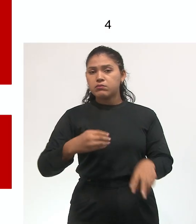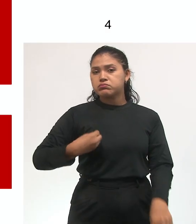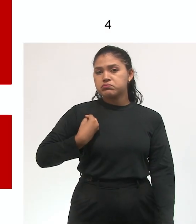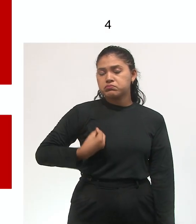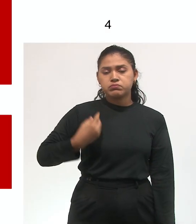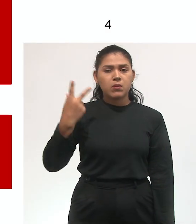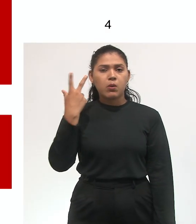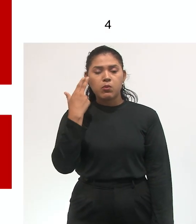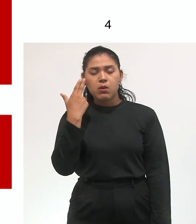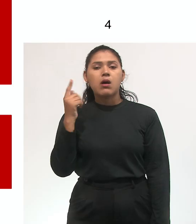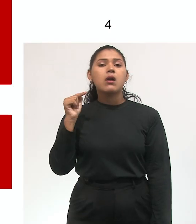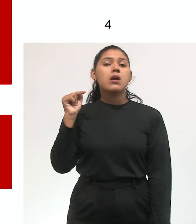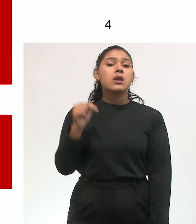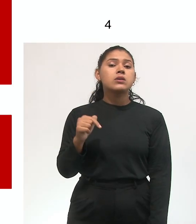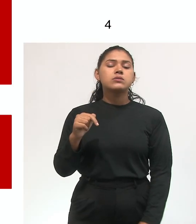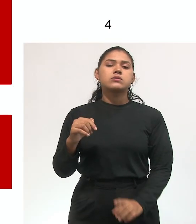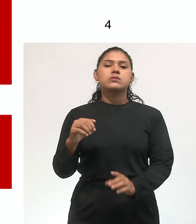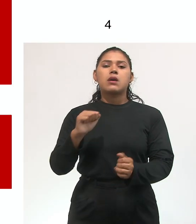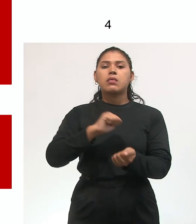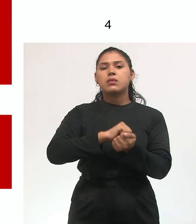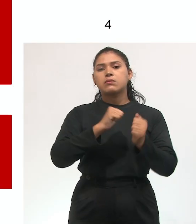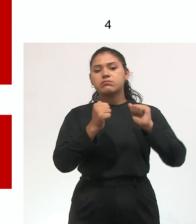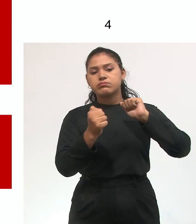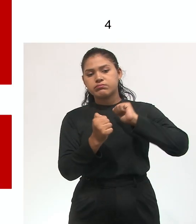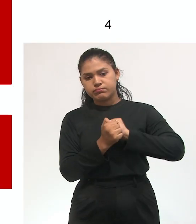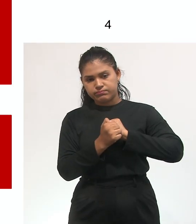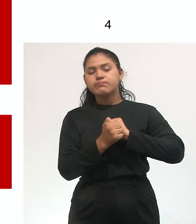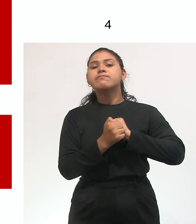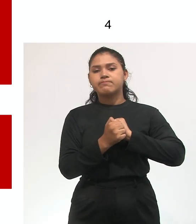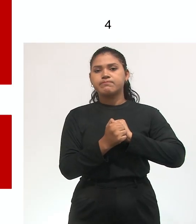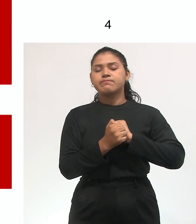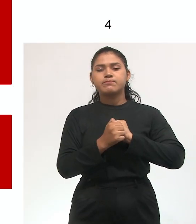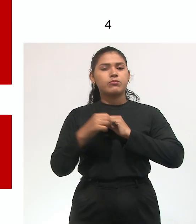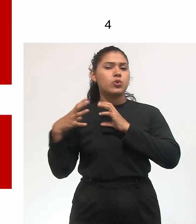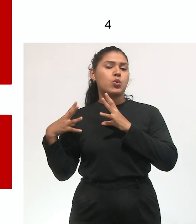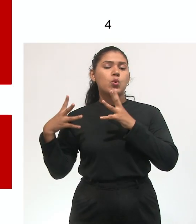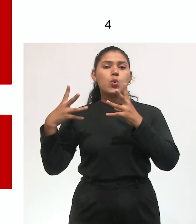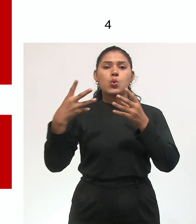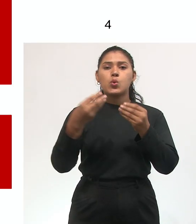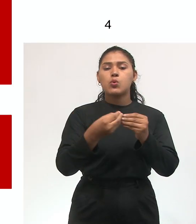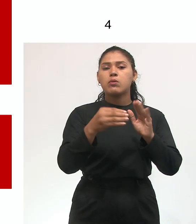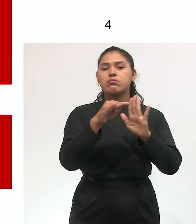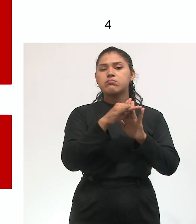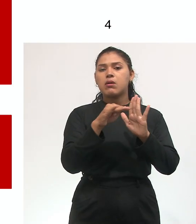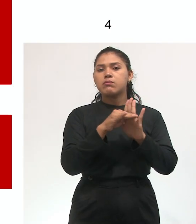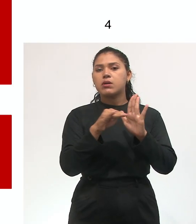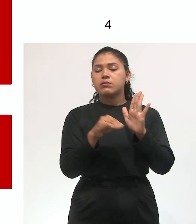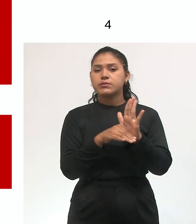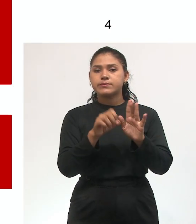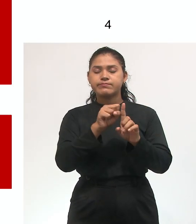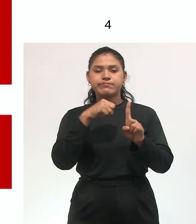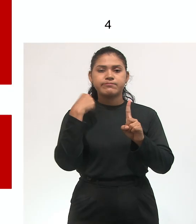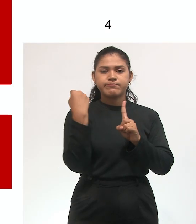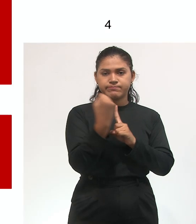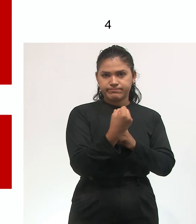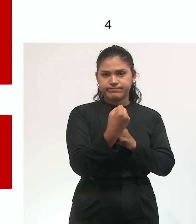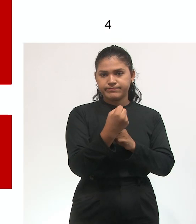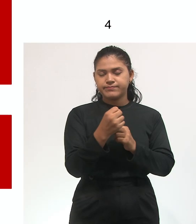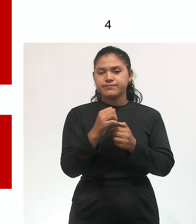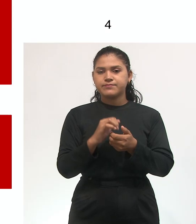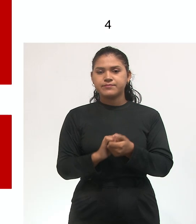produção que irão, né, influenciar, determinar toda essa estrutura social,